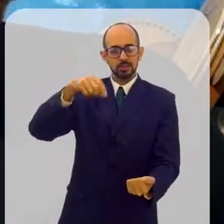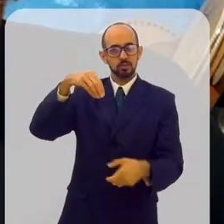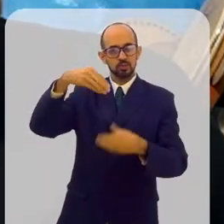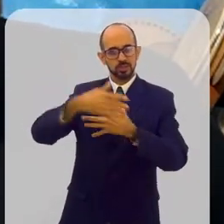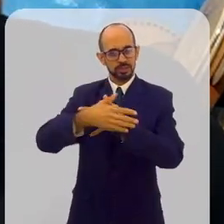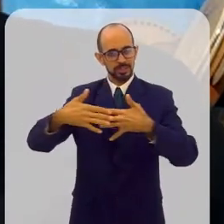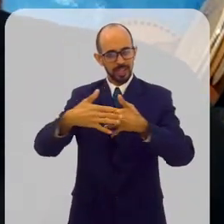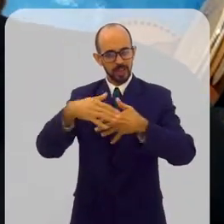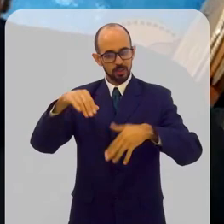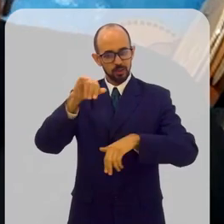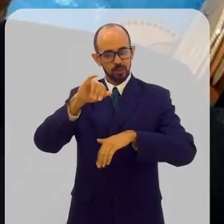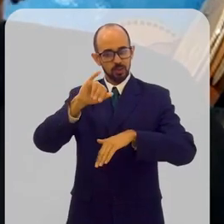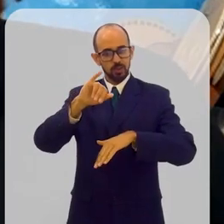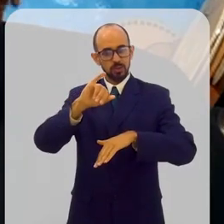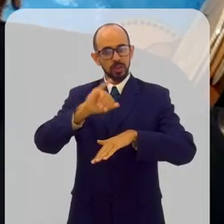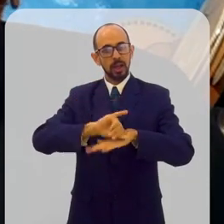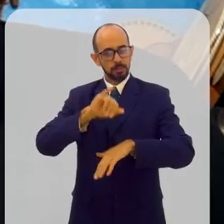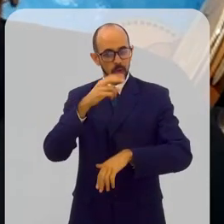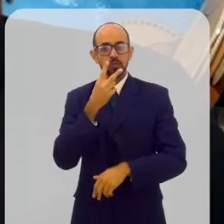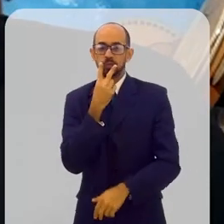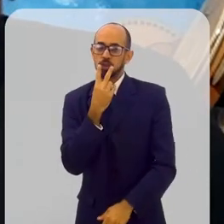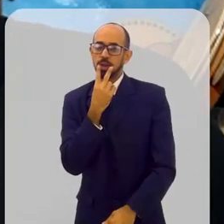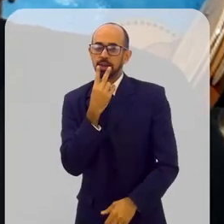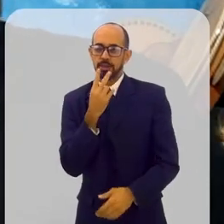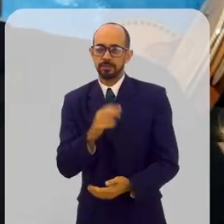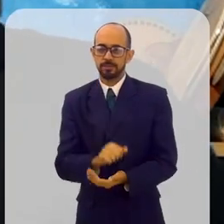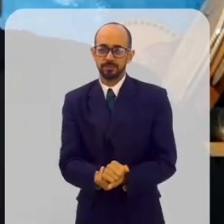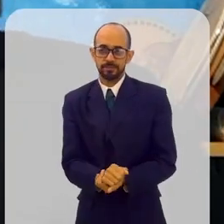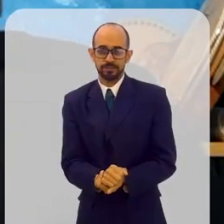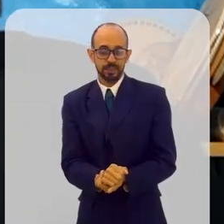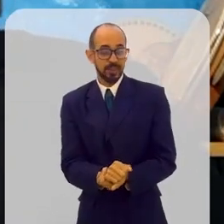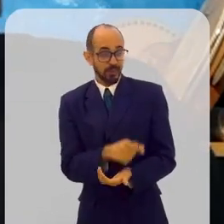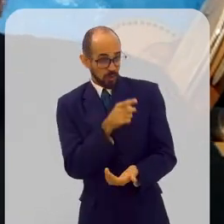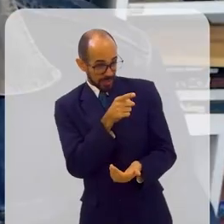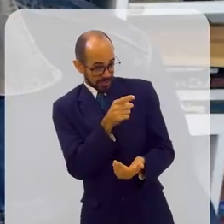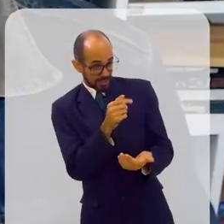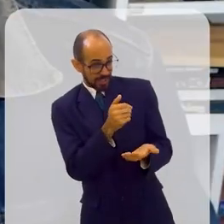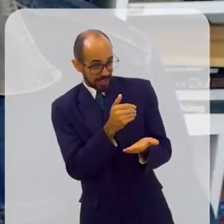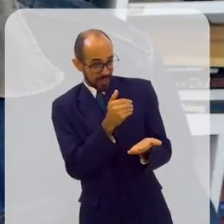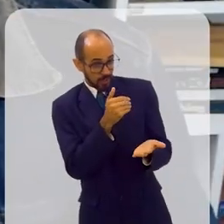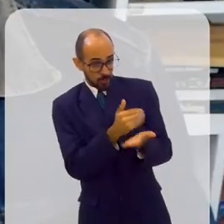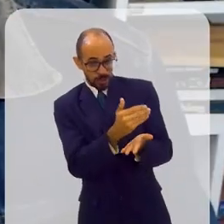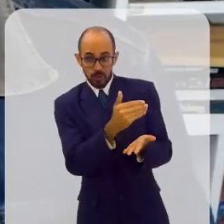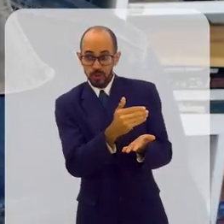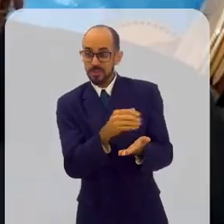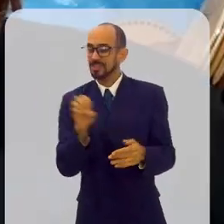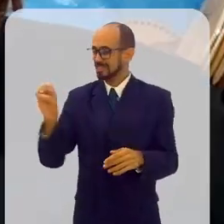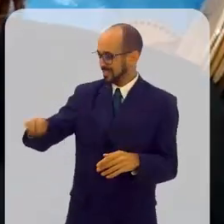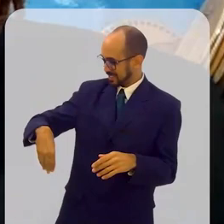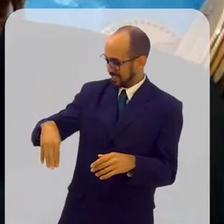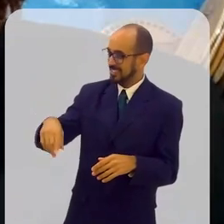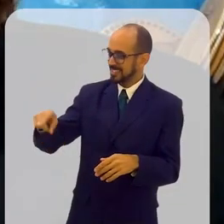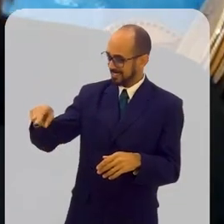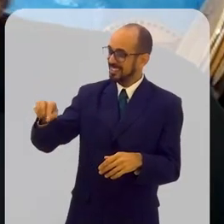monte de peças no centro da cidade de Vitória. E isso faz com que eu me provoque, pô. Foi ali que entrou minhoca na.